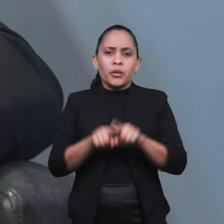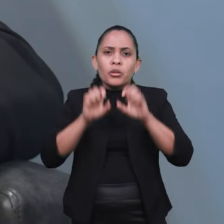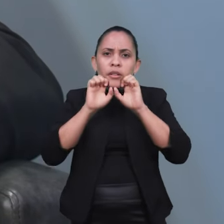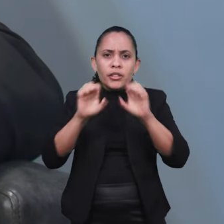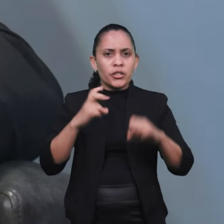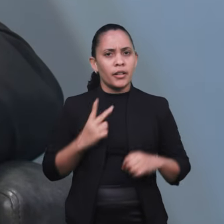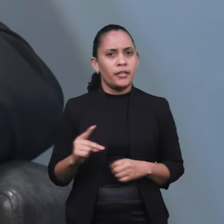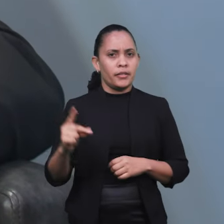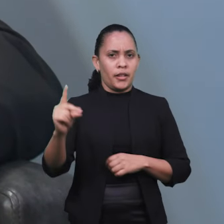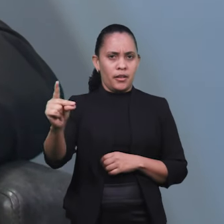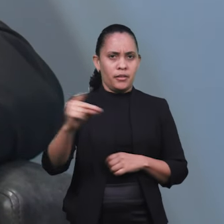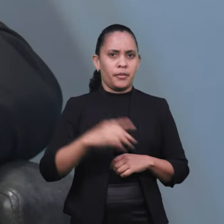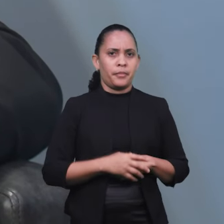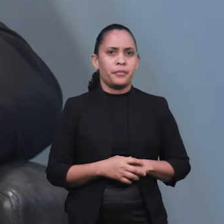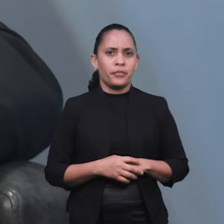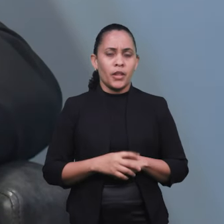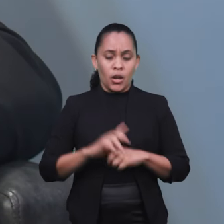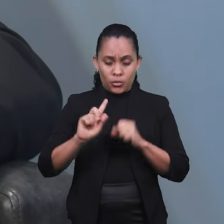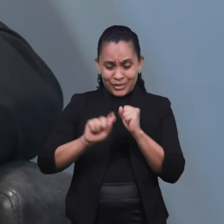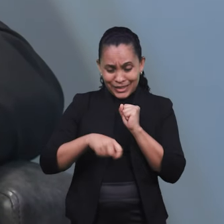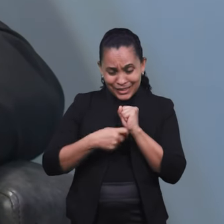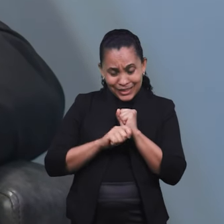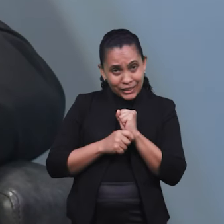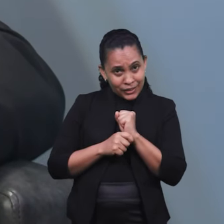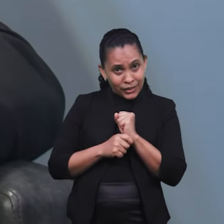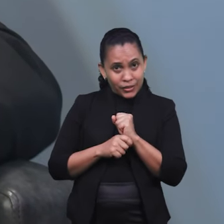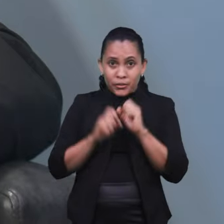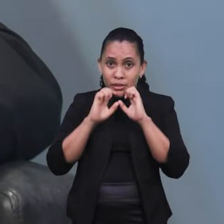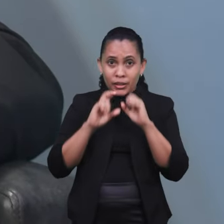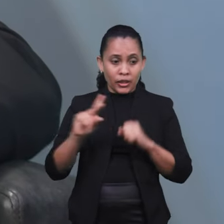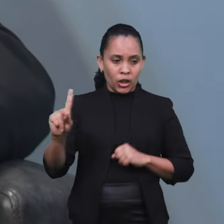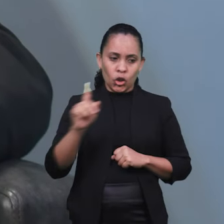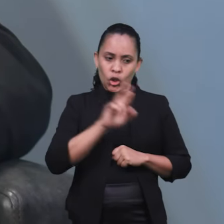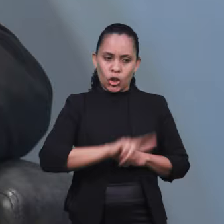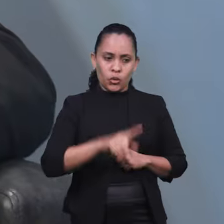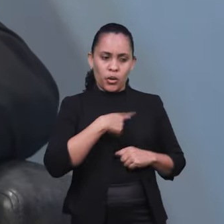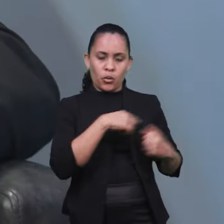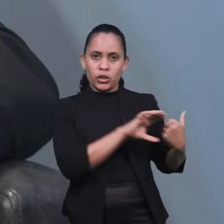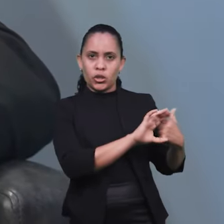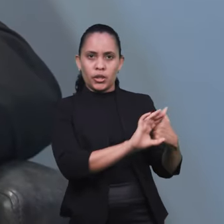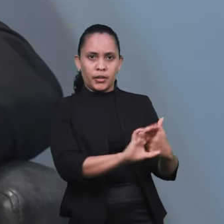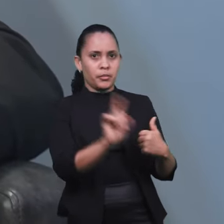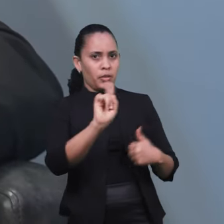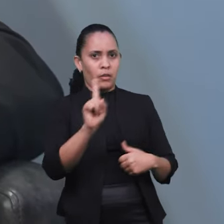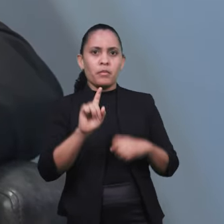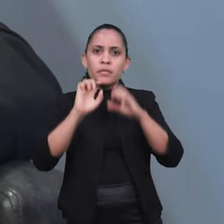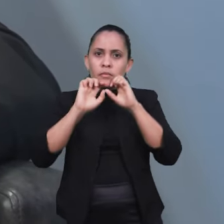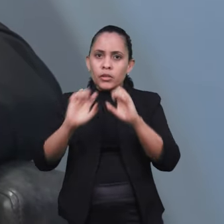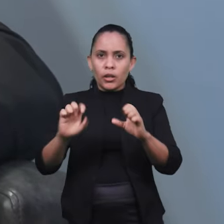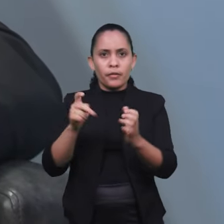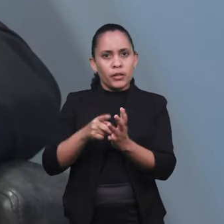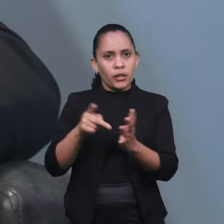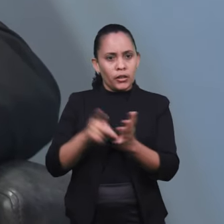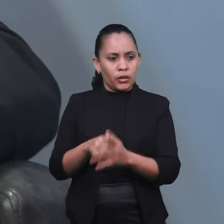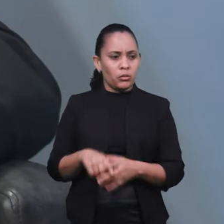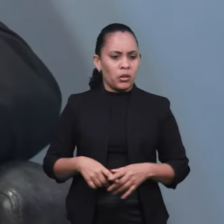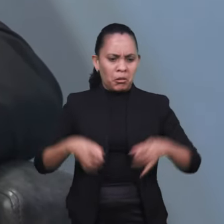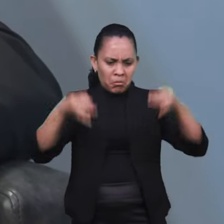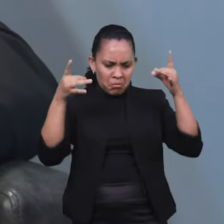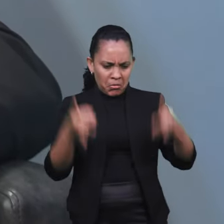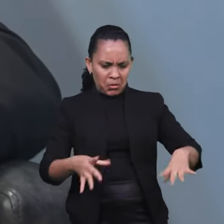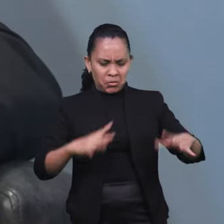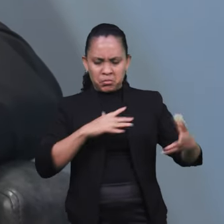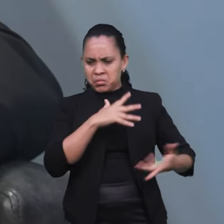Evangelho Eterno. O ministério do Evangelho não é o ministério do cristianismo, o ministério do Evangelho. É um ministério que deixou o